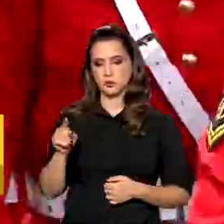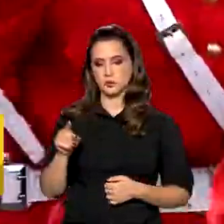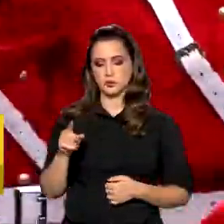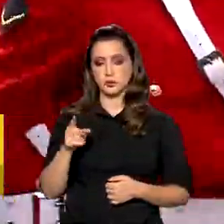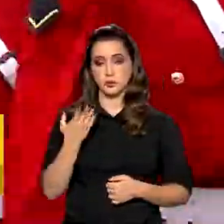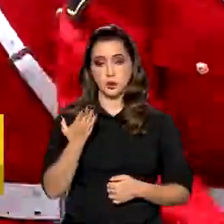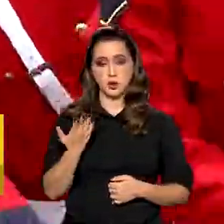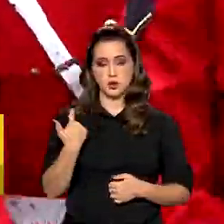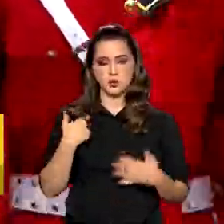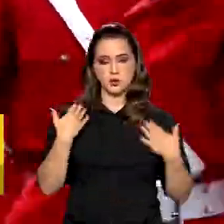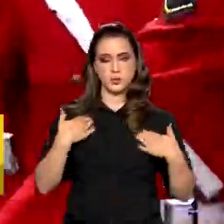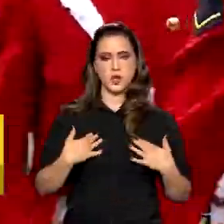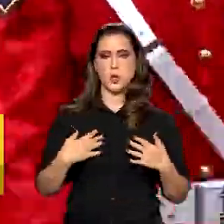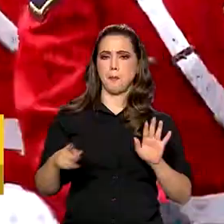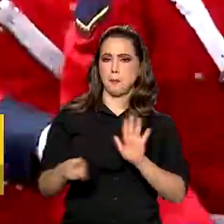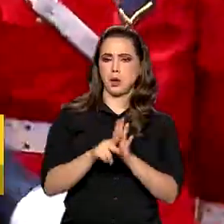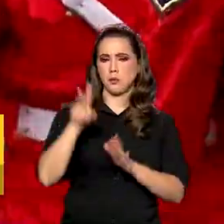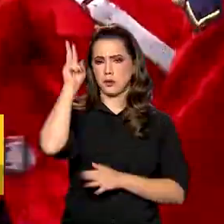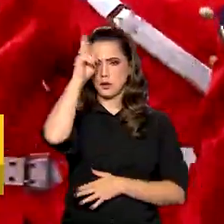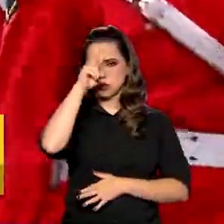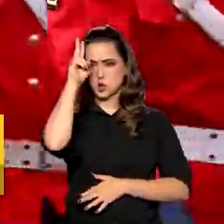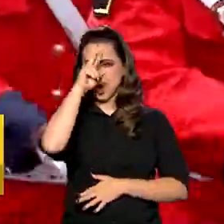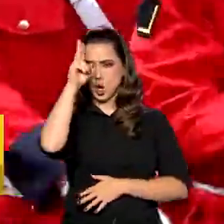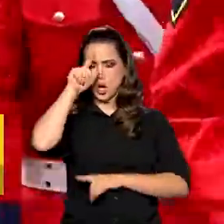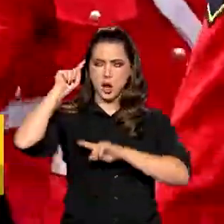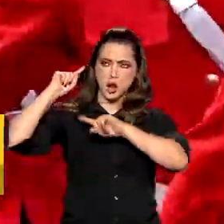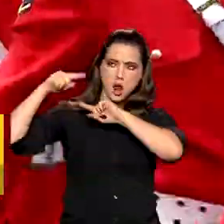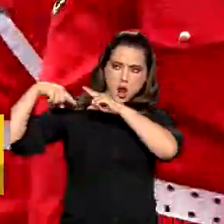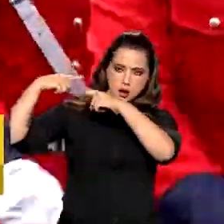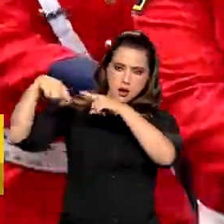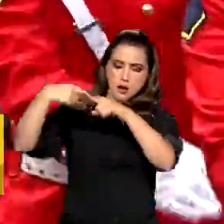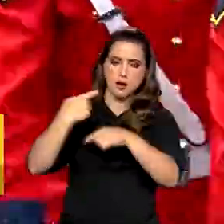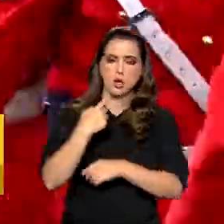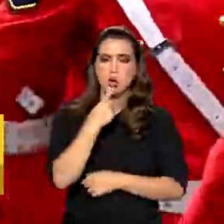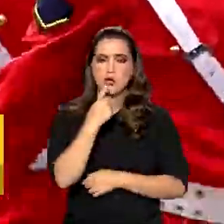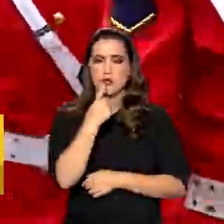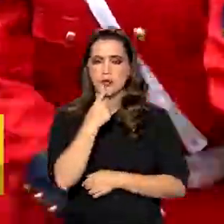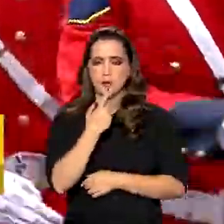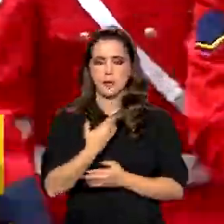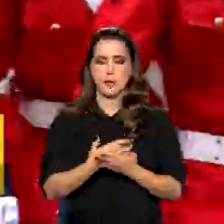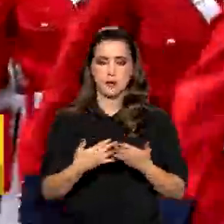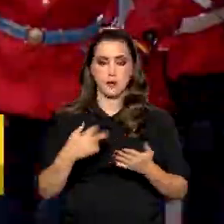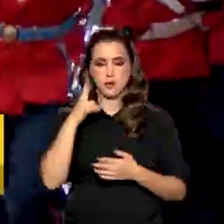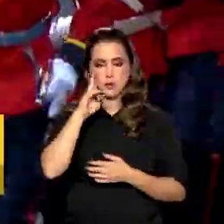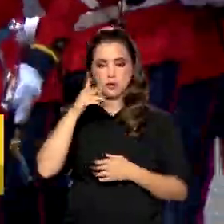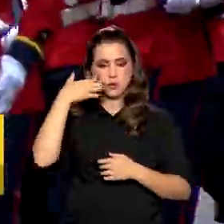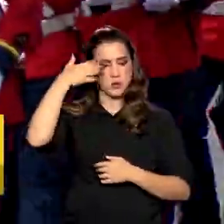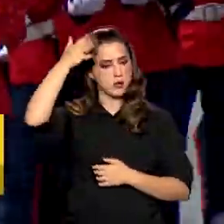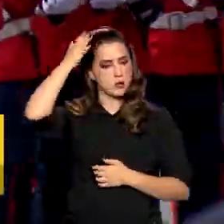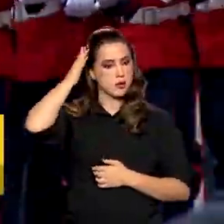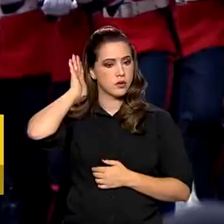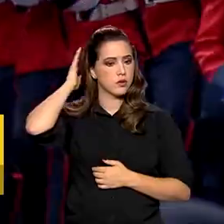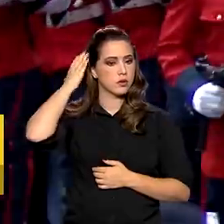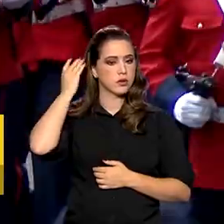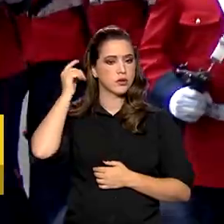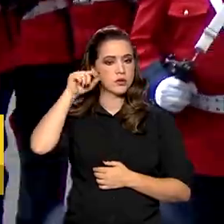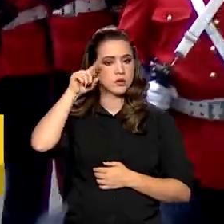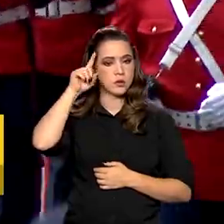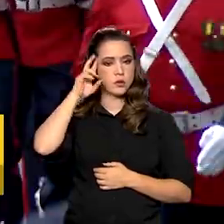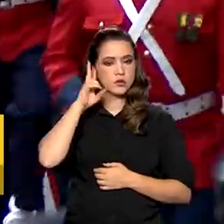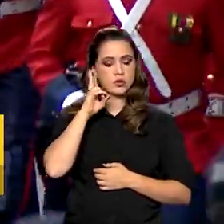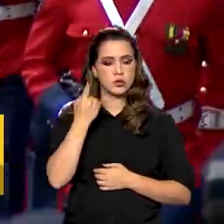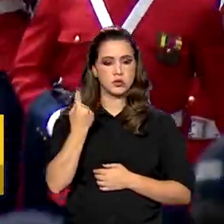É um uniforme histórico, é um uniforme garança, uniforme vermelho, um gorro de fita, que também